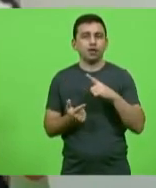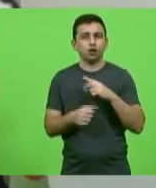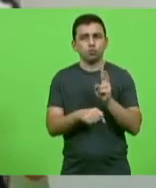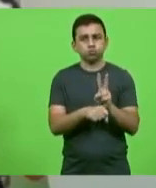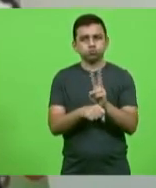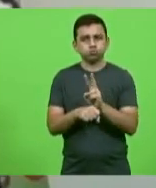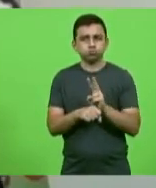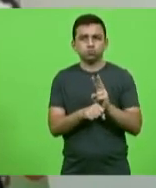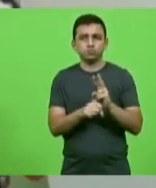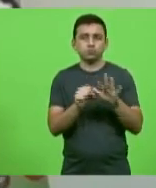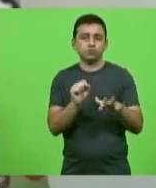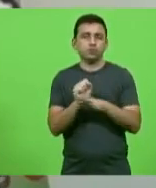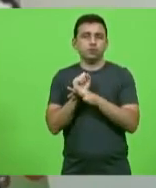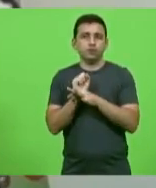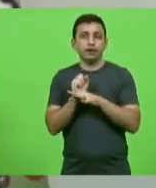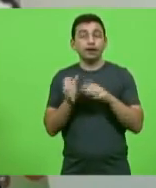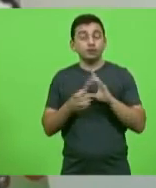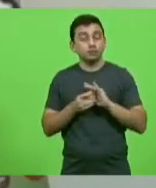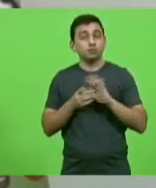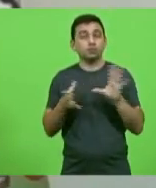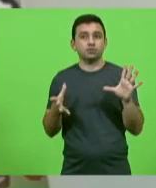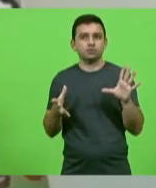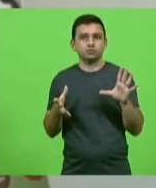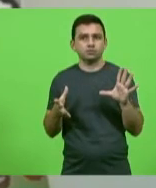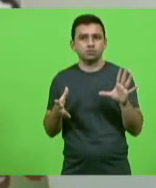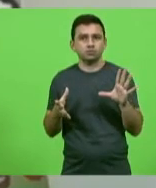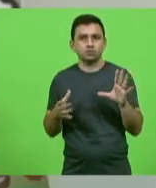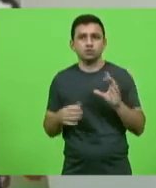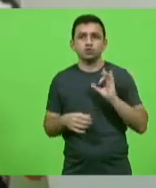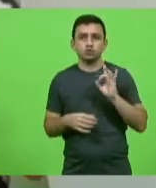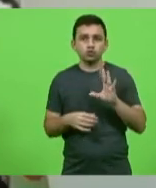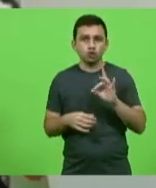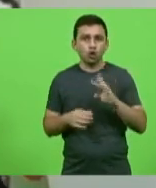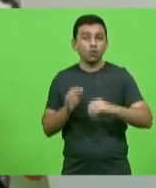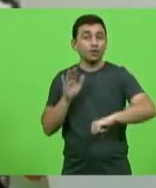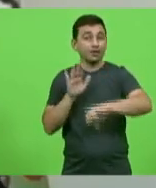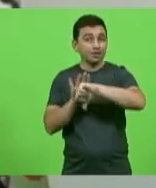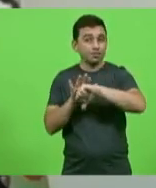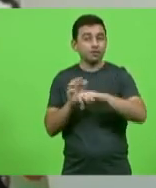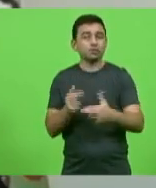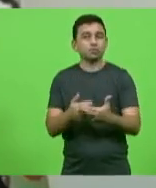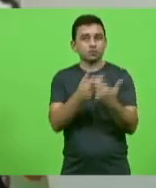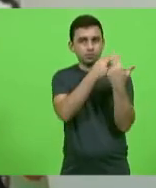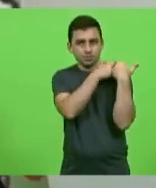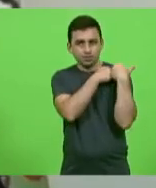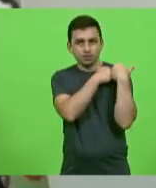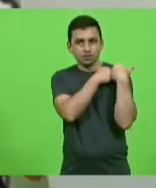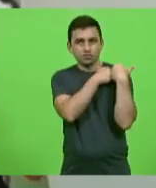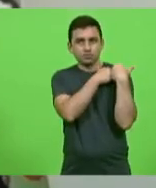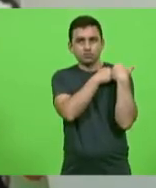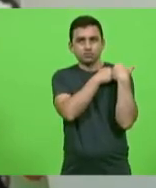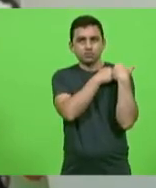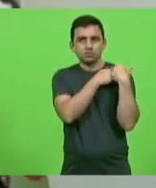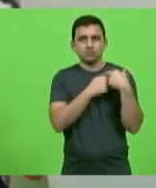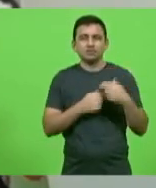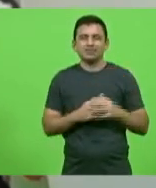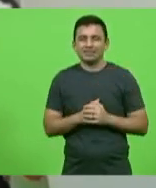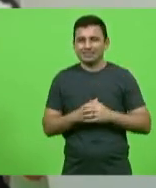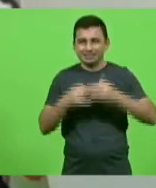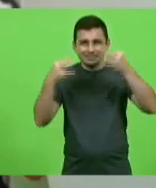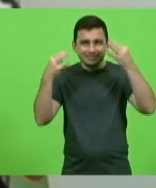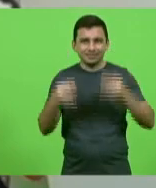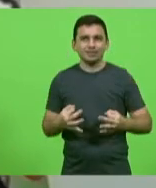que resguarda as garantias ao sistema democrático e forma que somente o crime de responsabilidade patente Cabal e